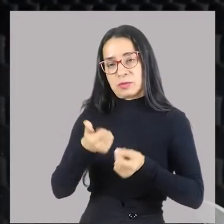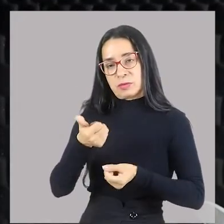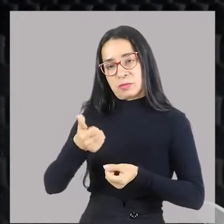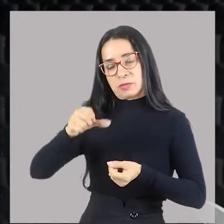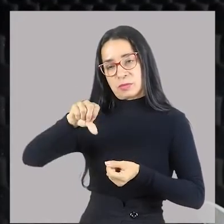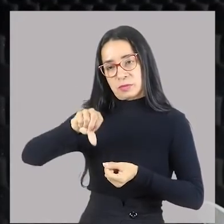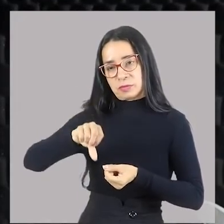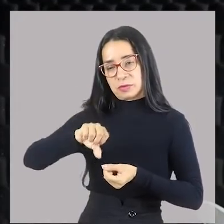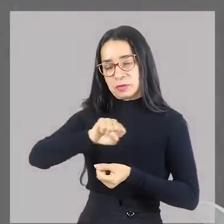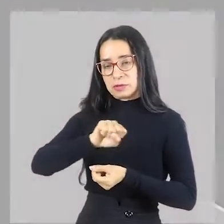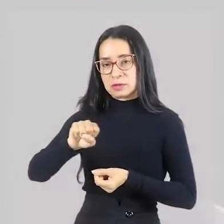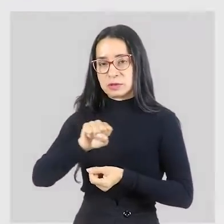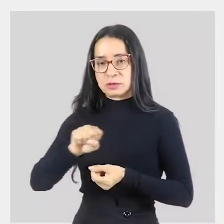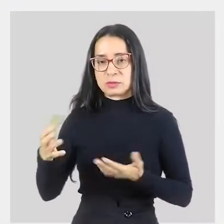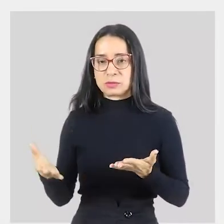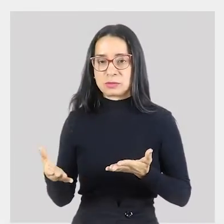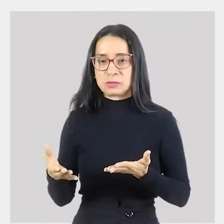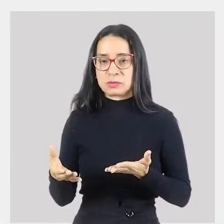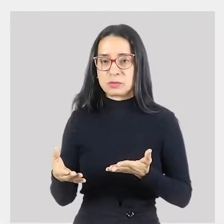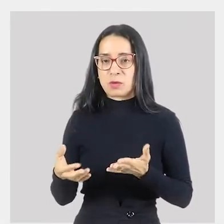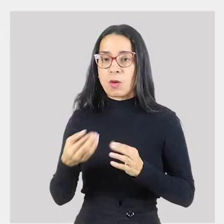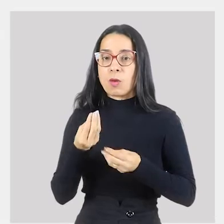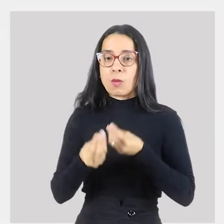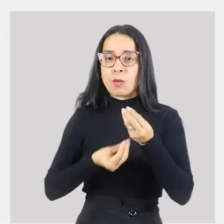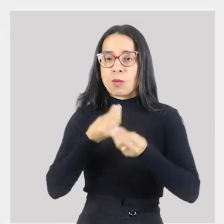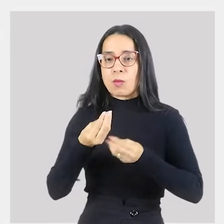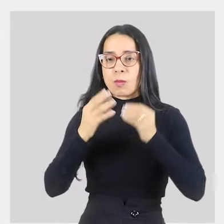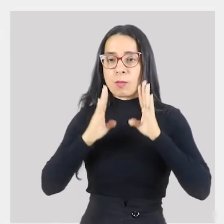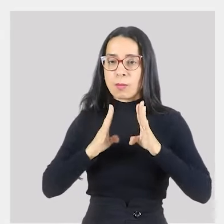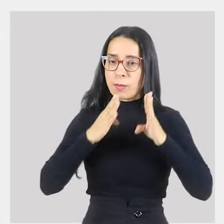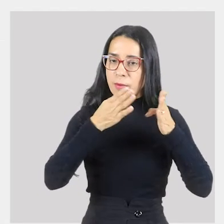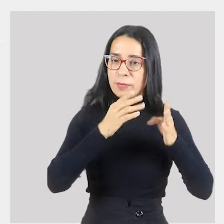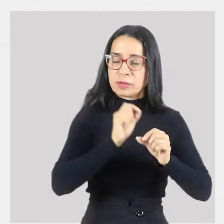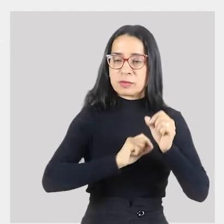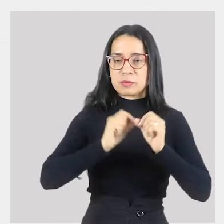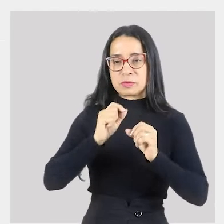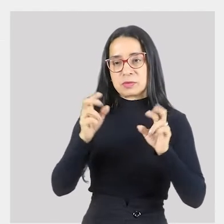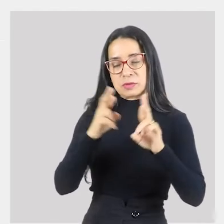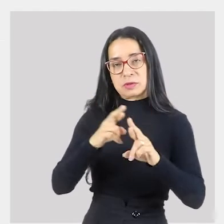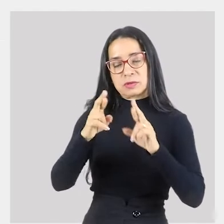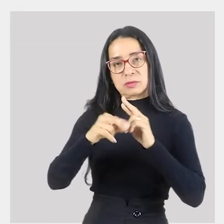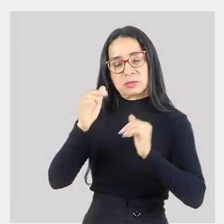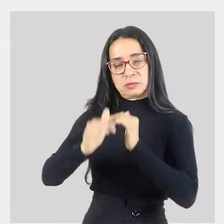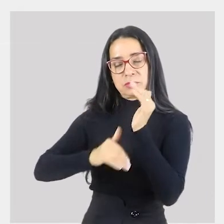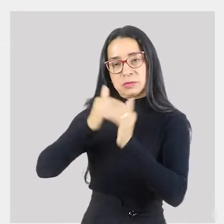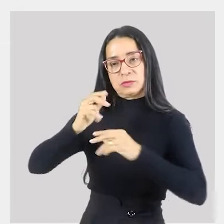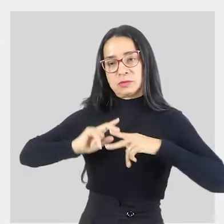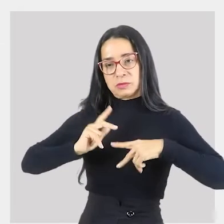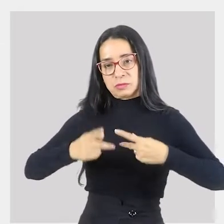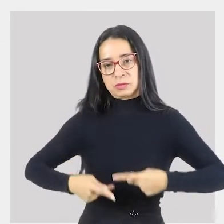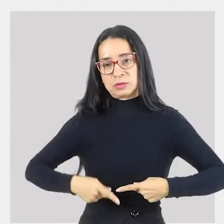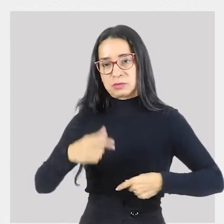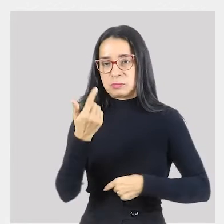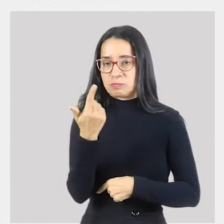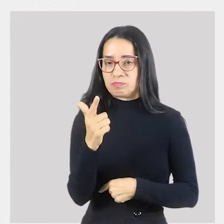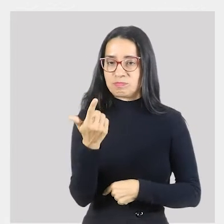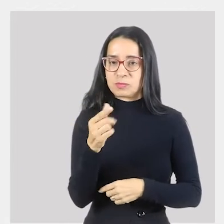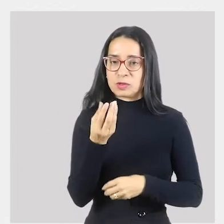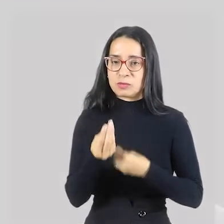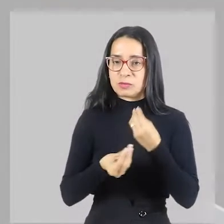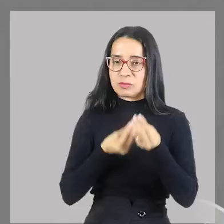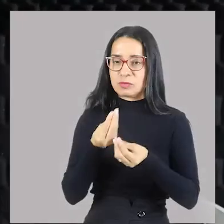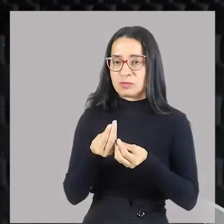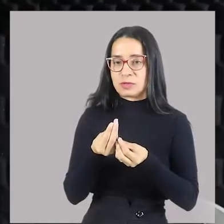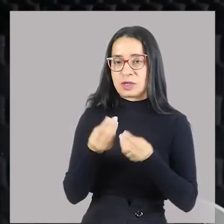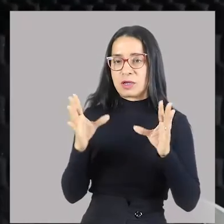de ampliar a perspectiva sobre o desenvolvimento humano, não abrange nem esgota todos